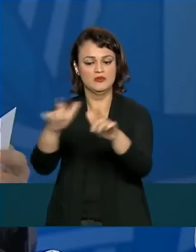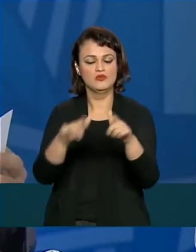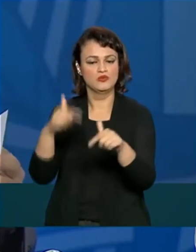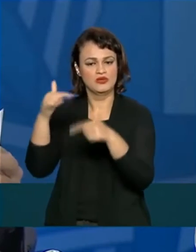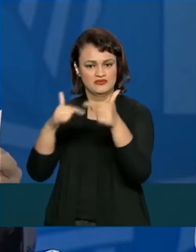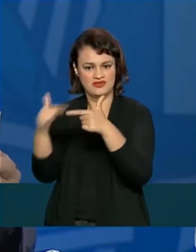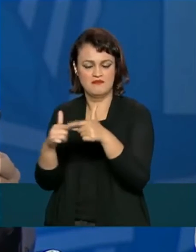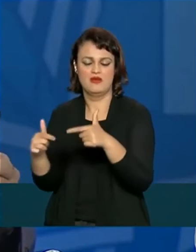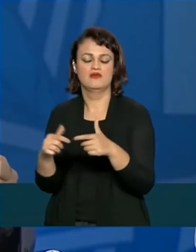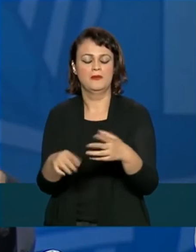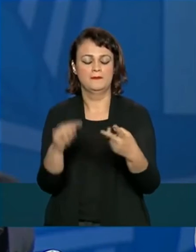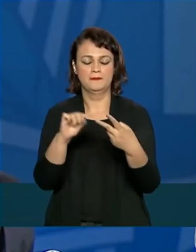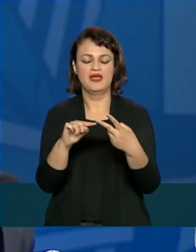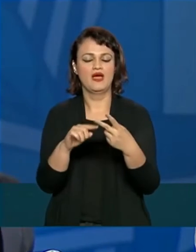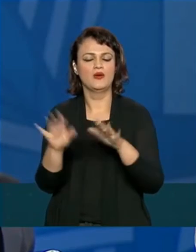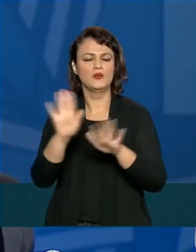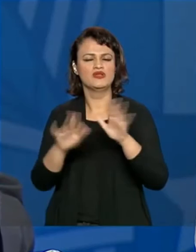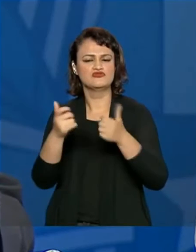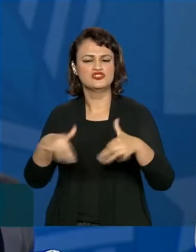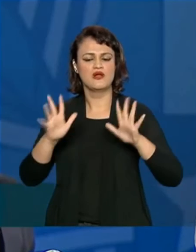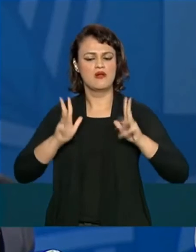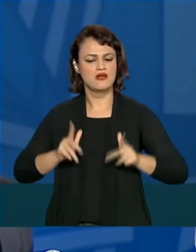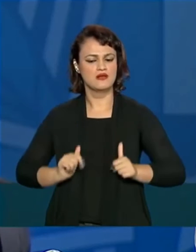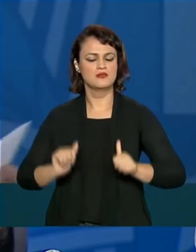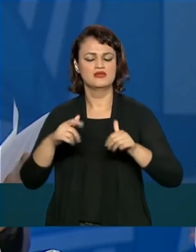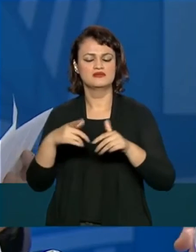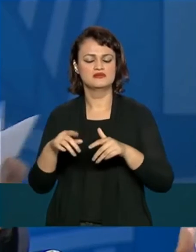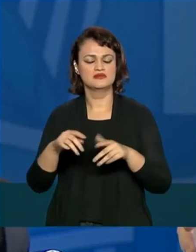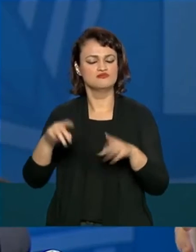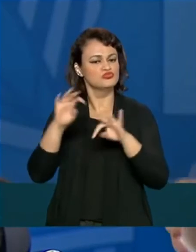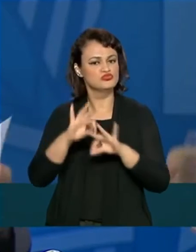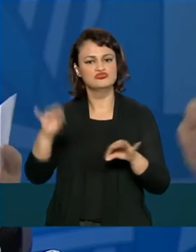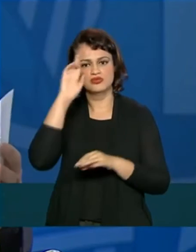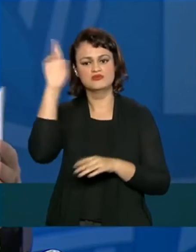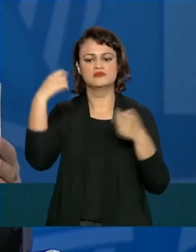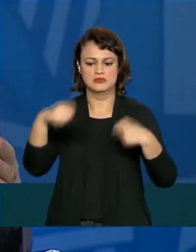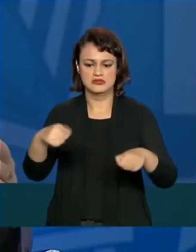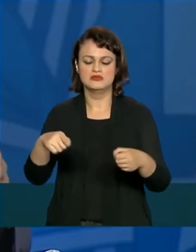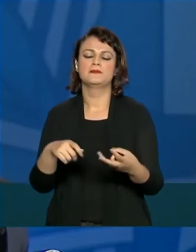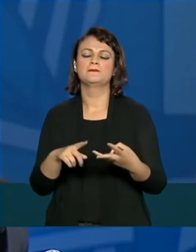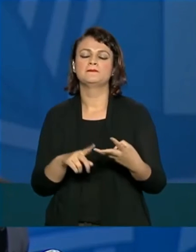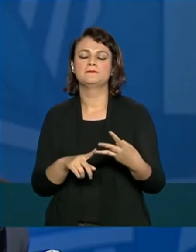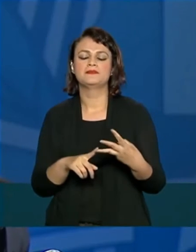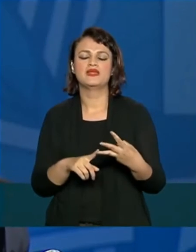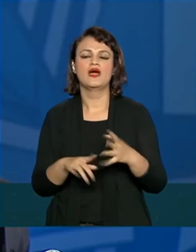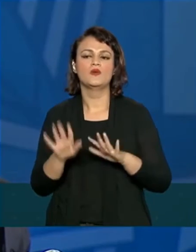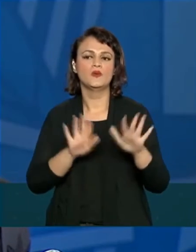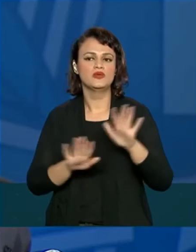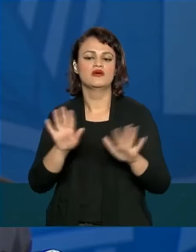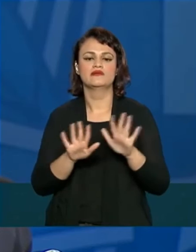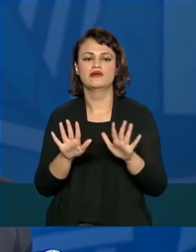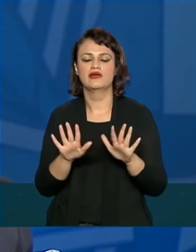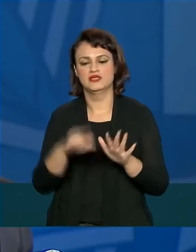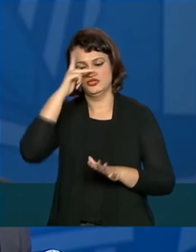atividades, cuidados gerais e medidas de higiene a serem adotadas por todos os setores de atividades, cuidados gerais a serem